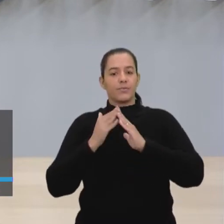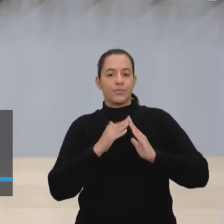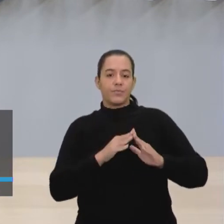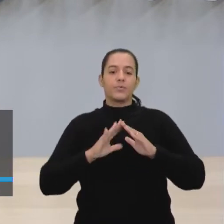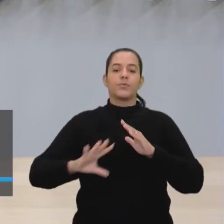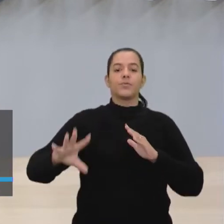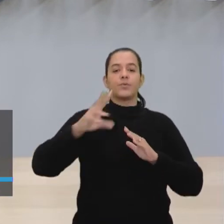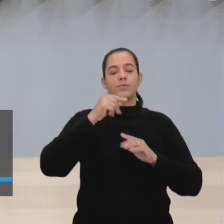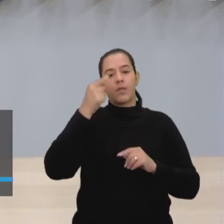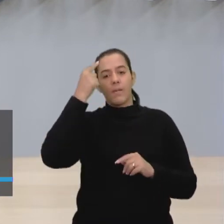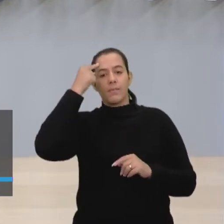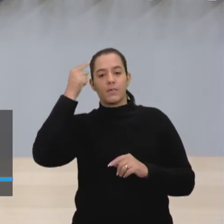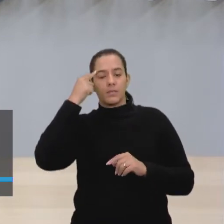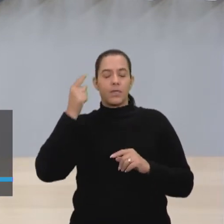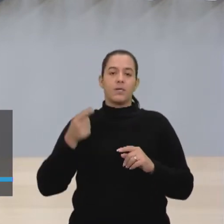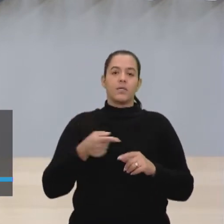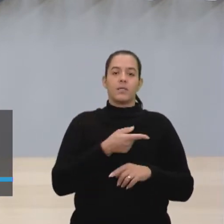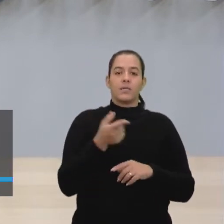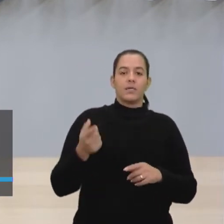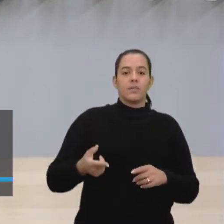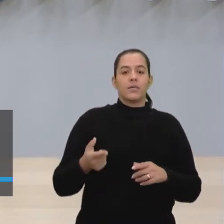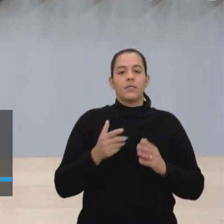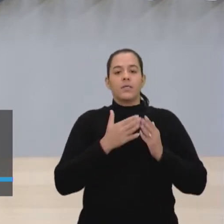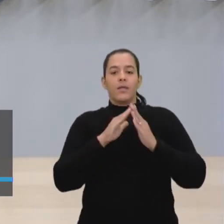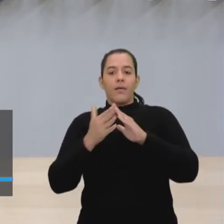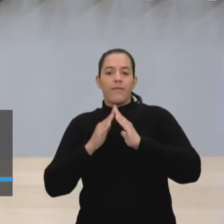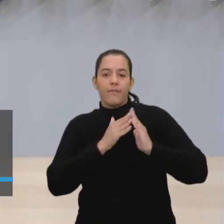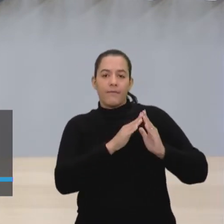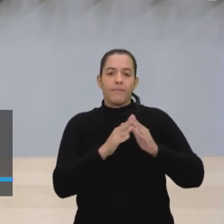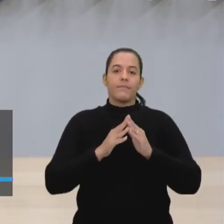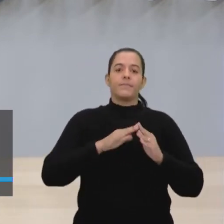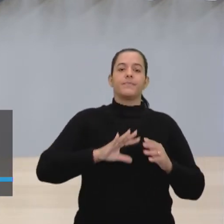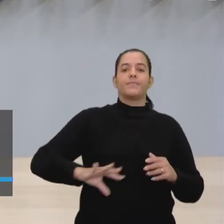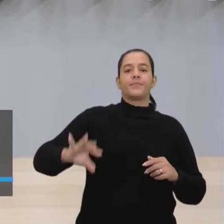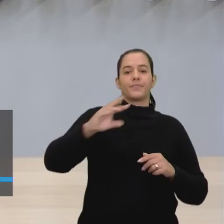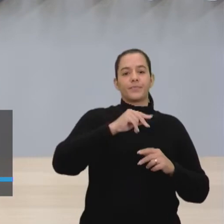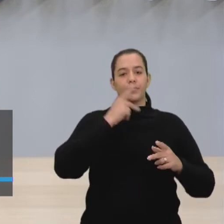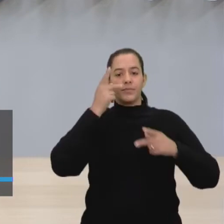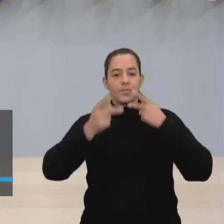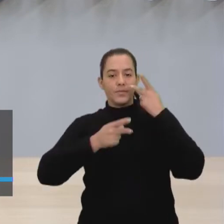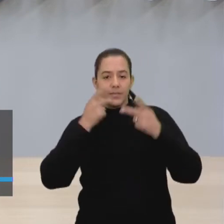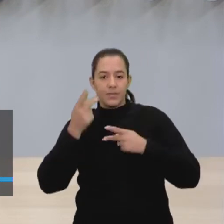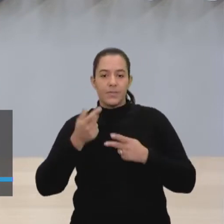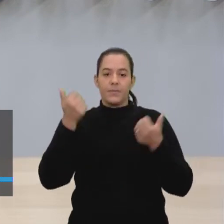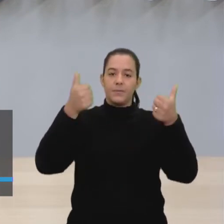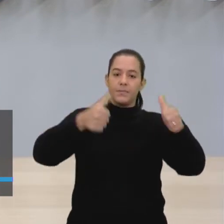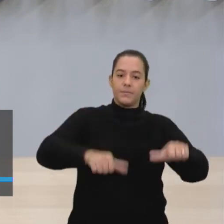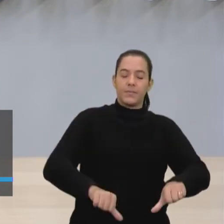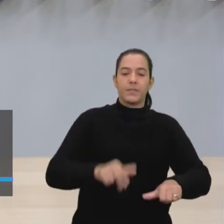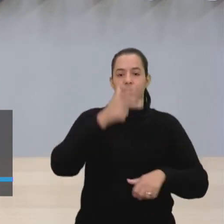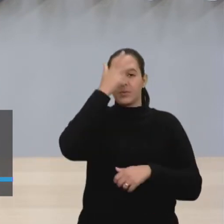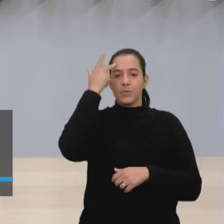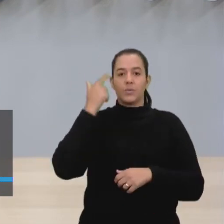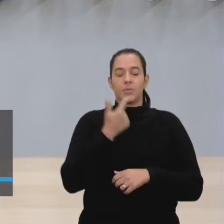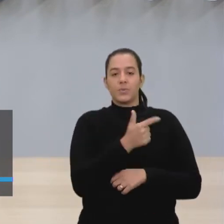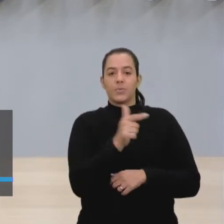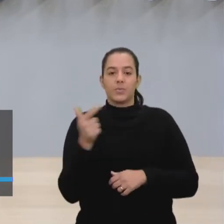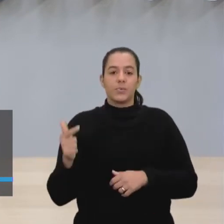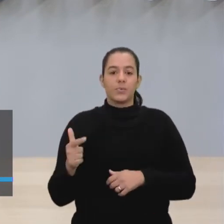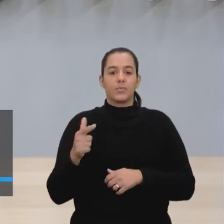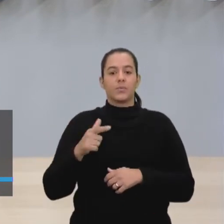da perspectiva da favela, é colocar a voz dos mais miseráveis ou daqueles que não são